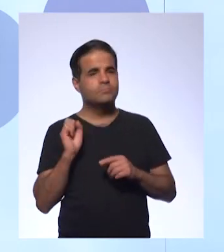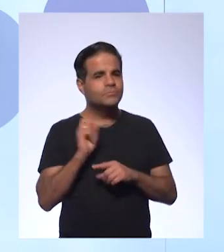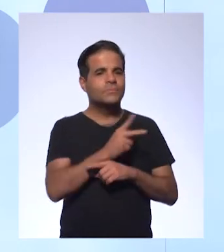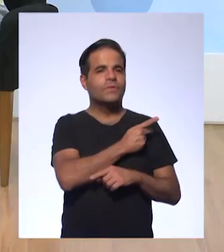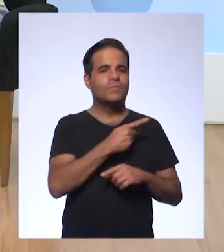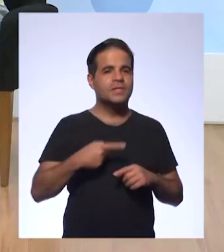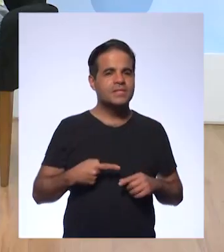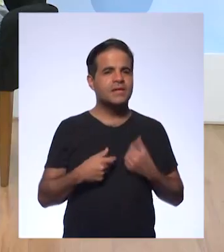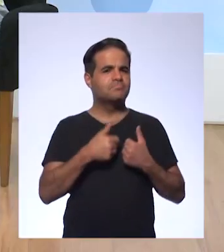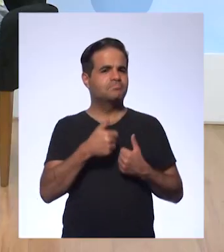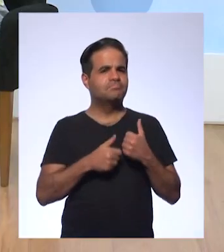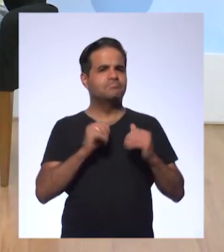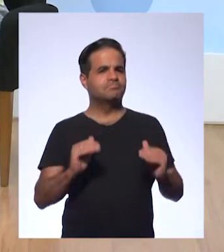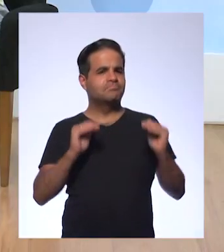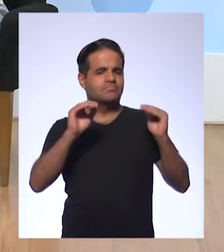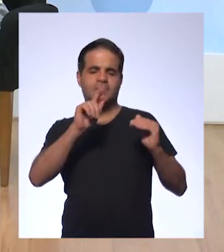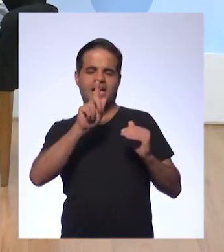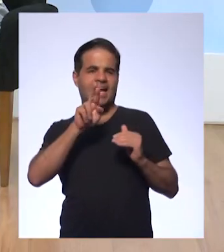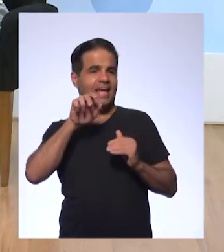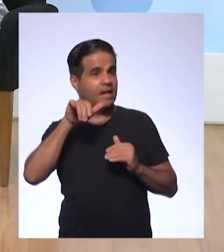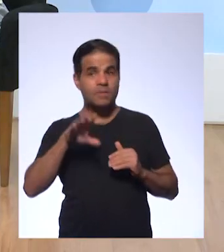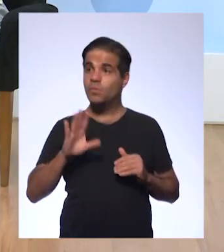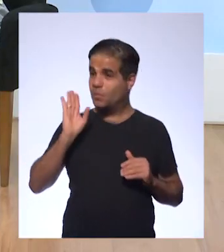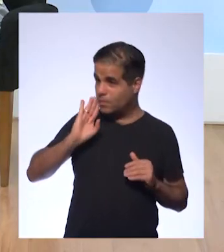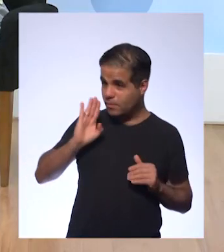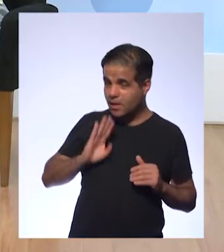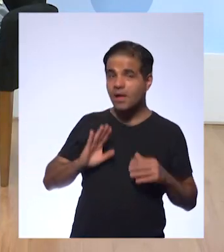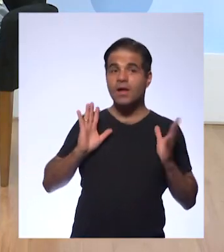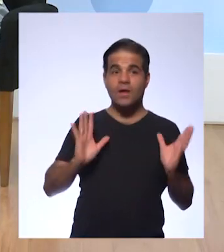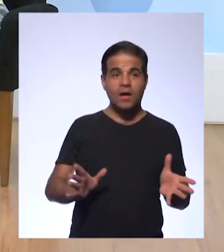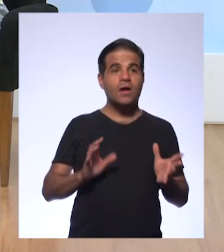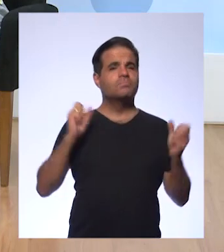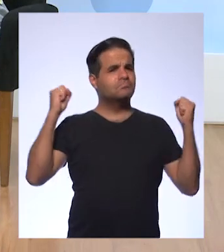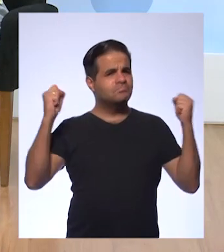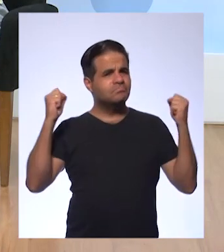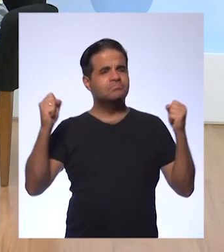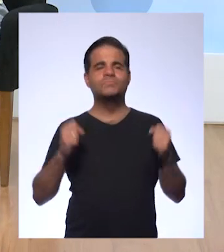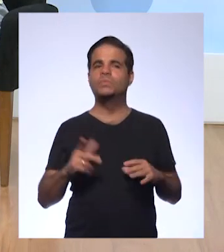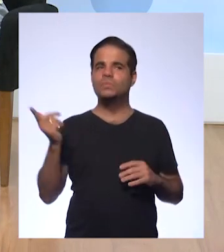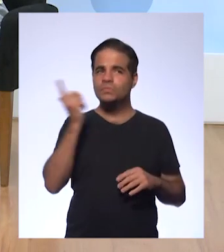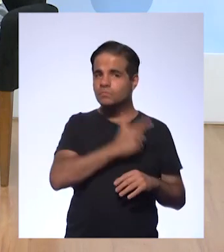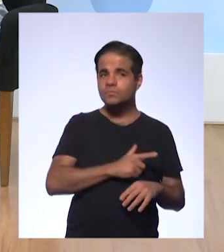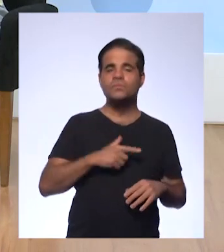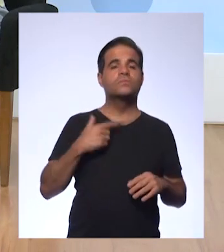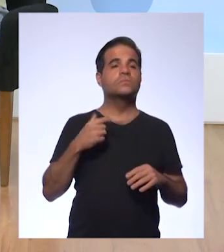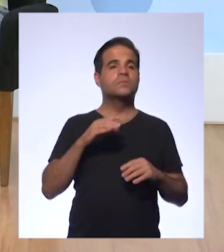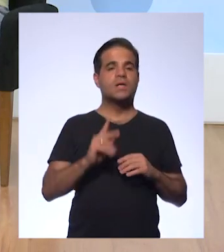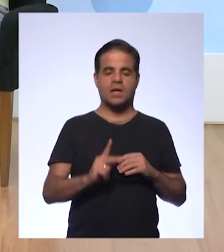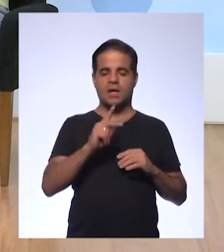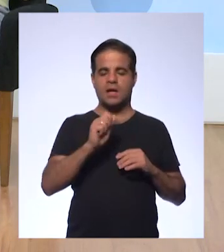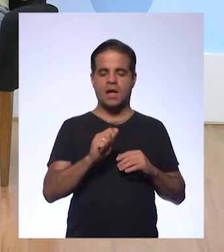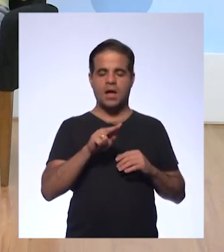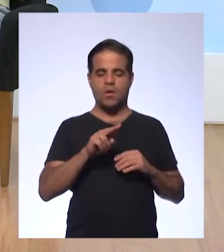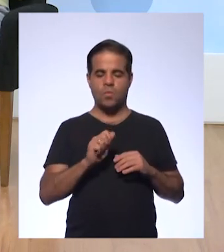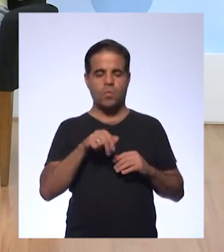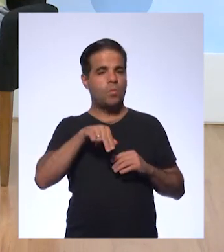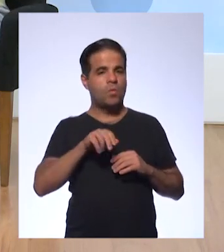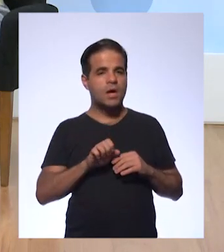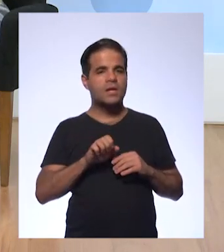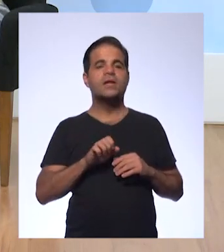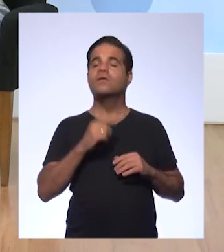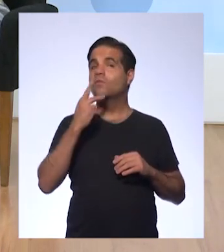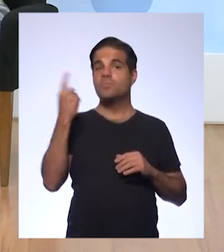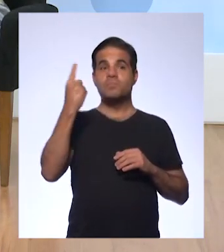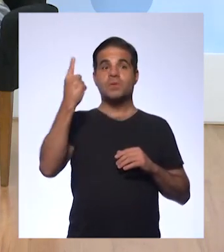do Grêmio. O Diego escrever com letra Bacana. cursiva. Que conquista, E né, a Cauane, quando fiz o meu primeiro